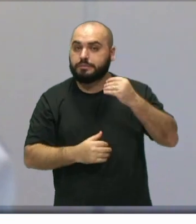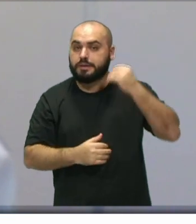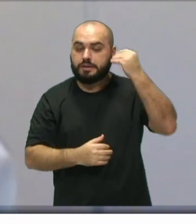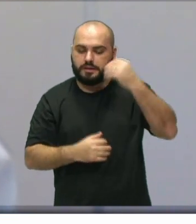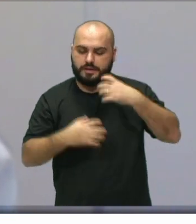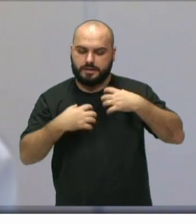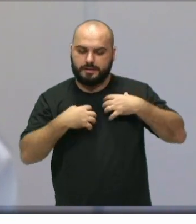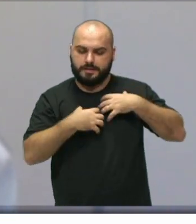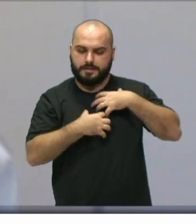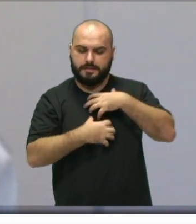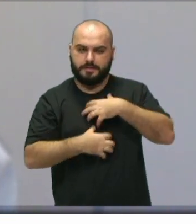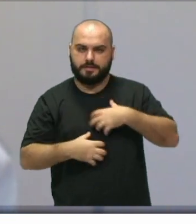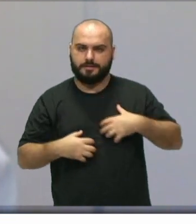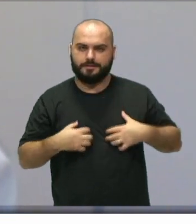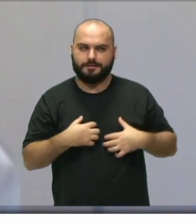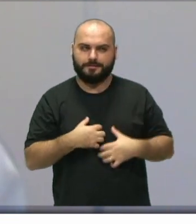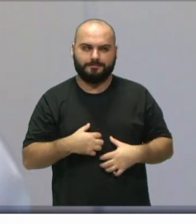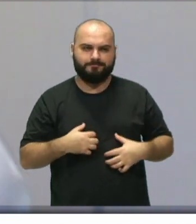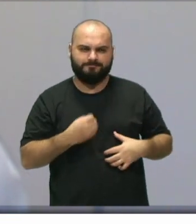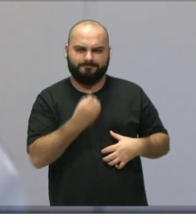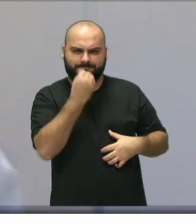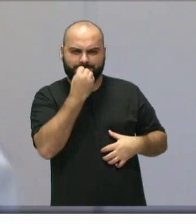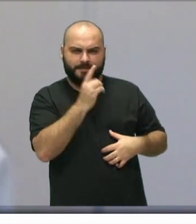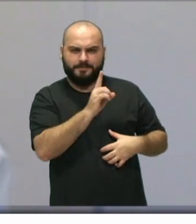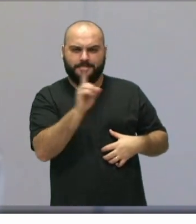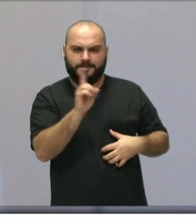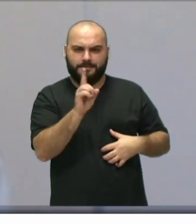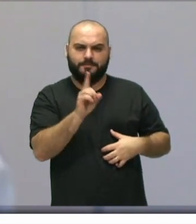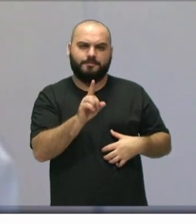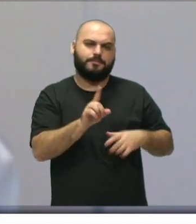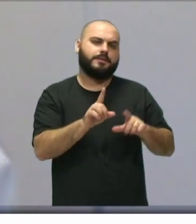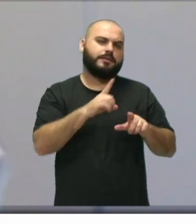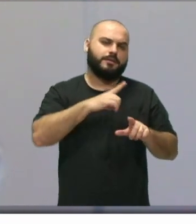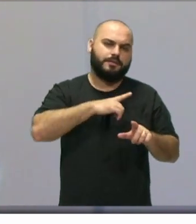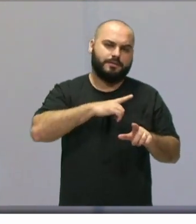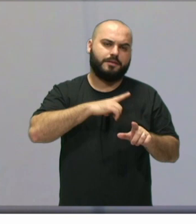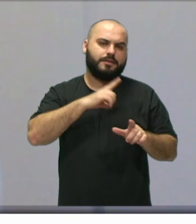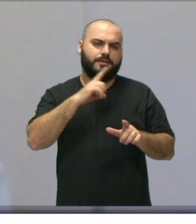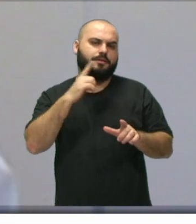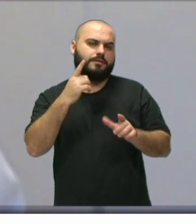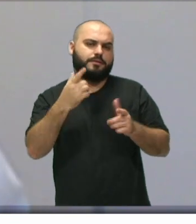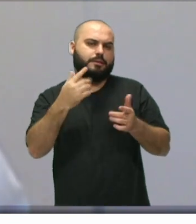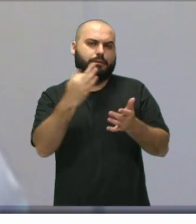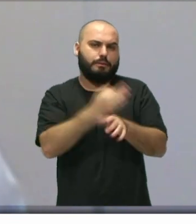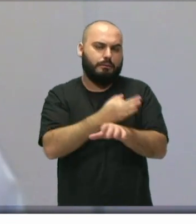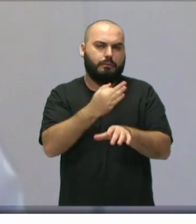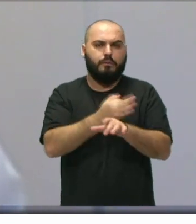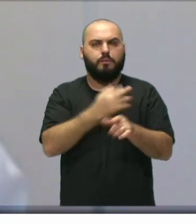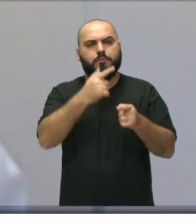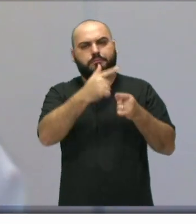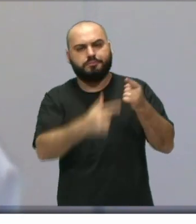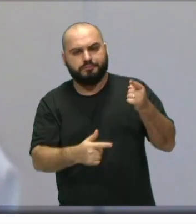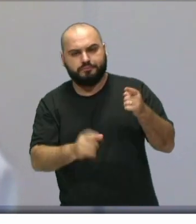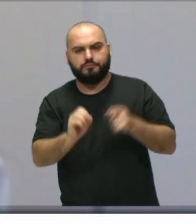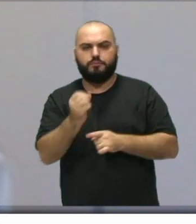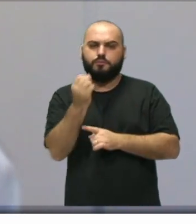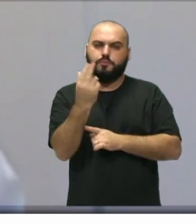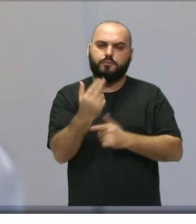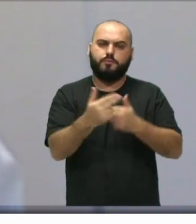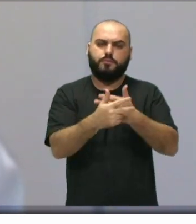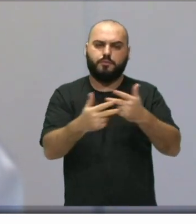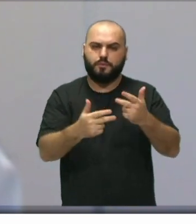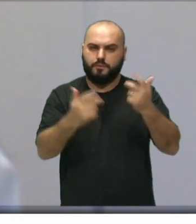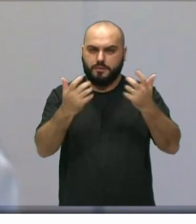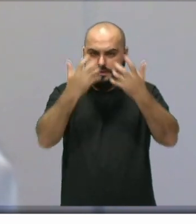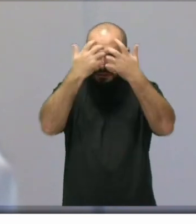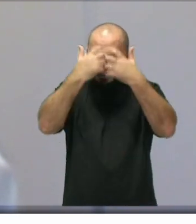sensorial desagradável, com lesão real ou potencial e com questões